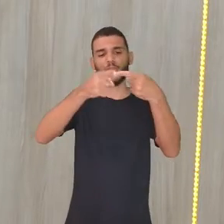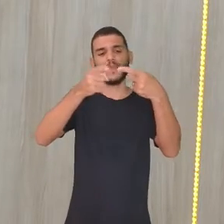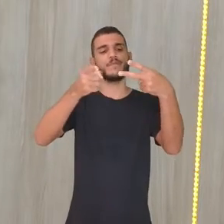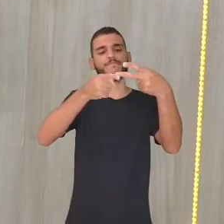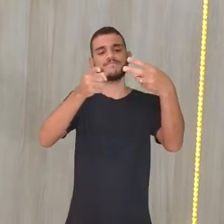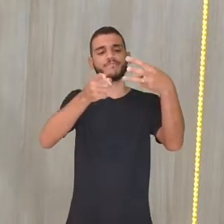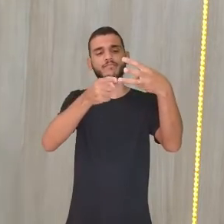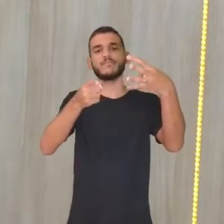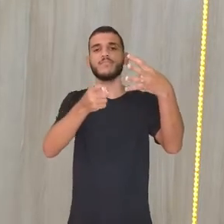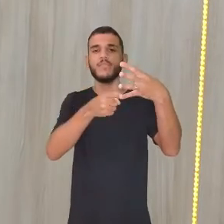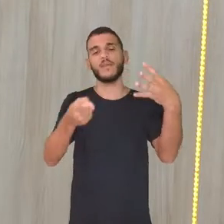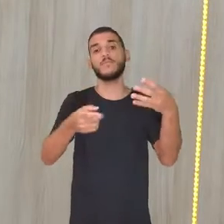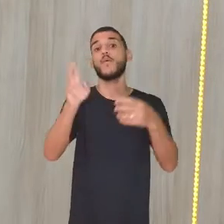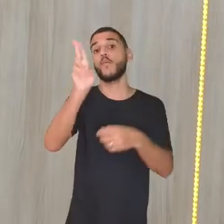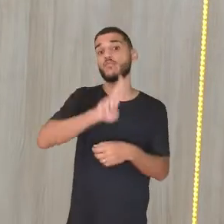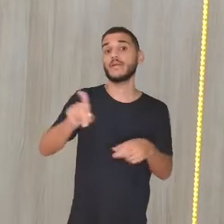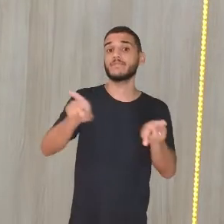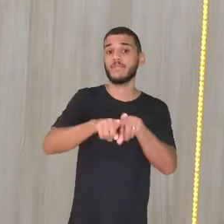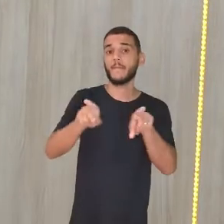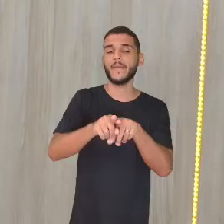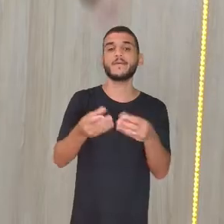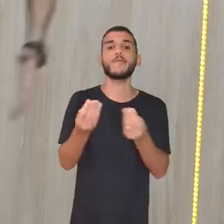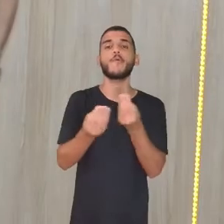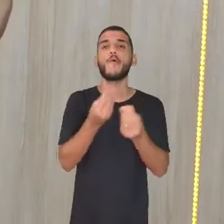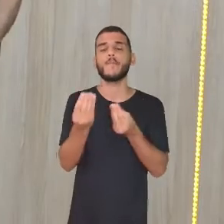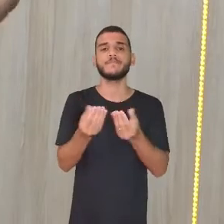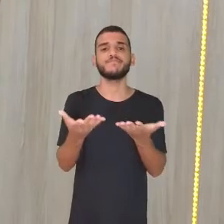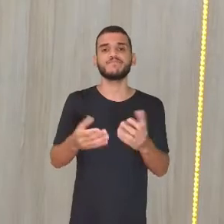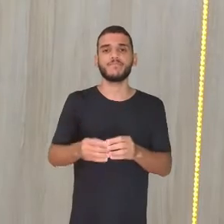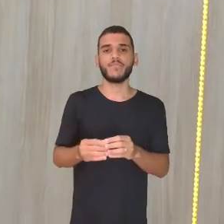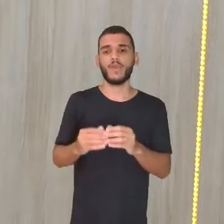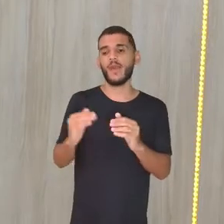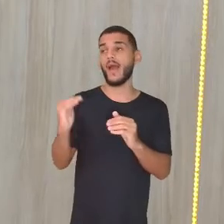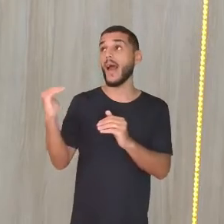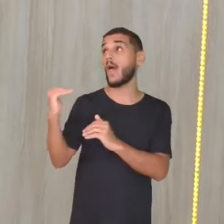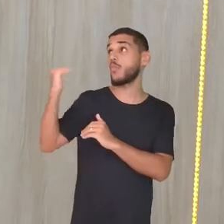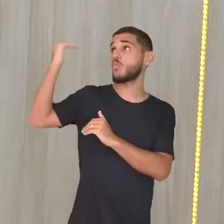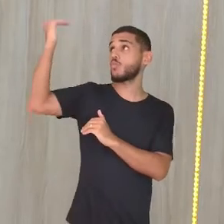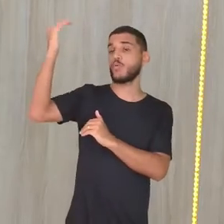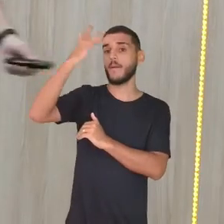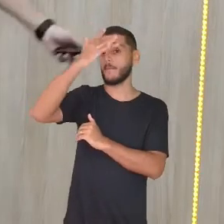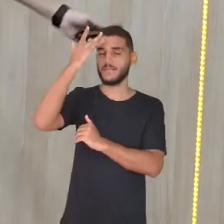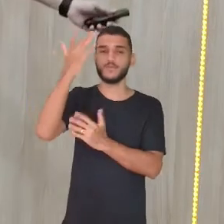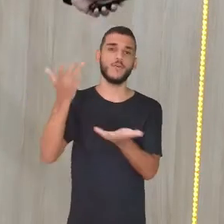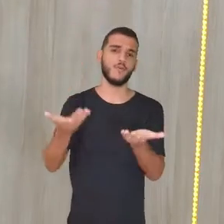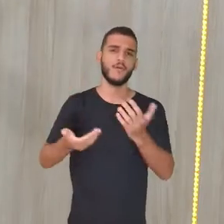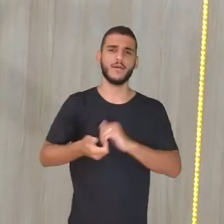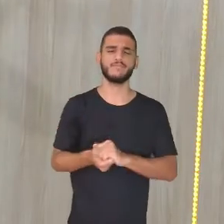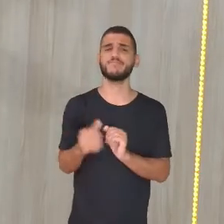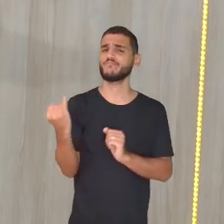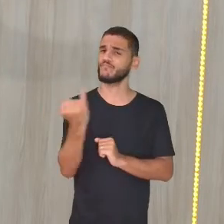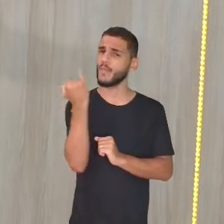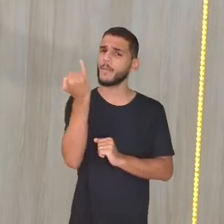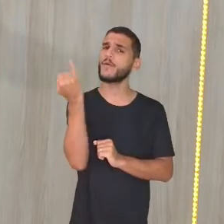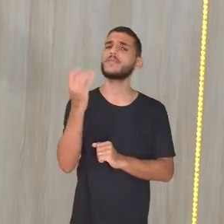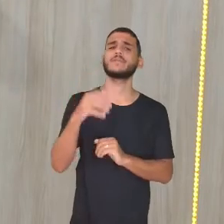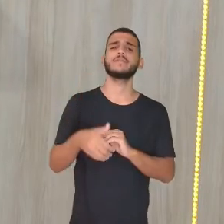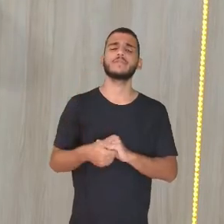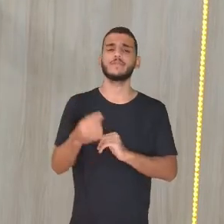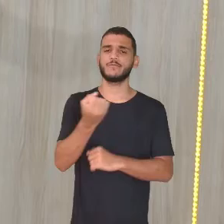os números como medida, para a gente medir a altura de uma pessoa, por exemplo. Então, essas são as importâncias aí dos